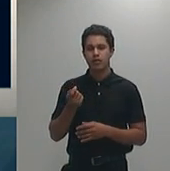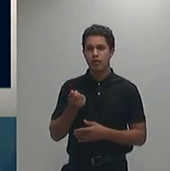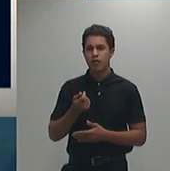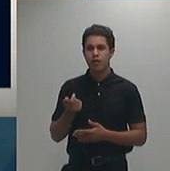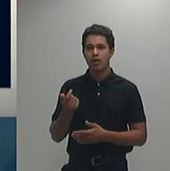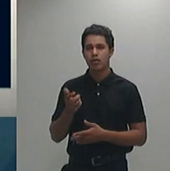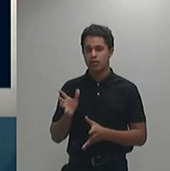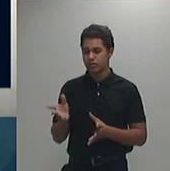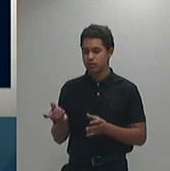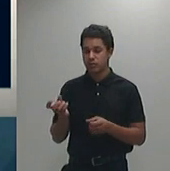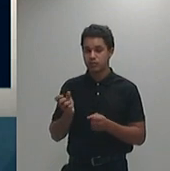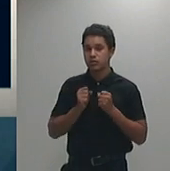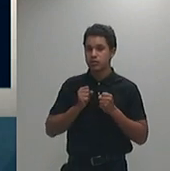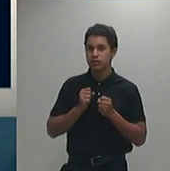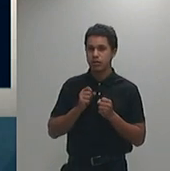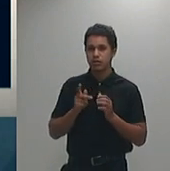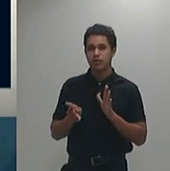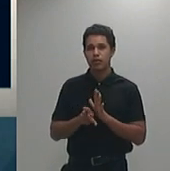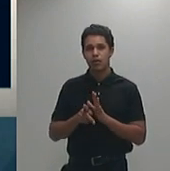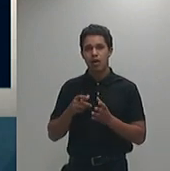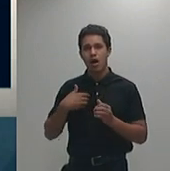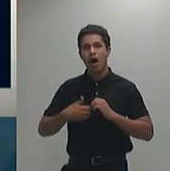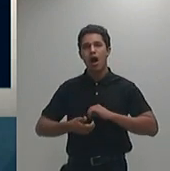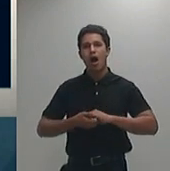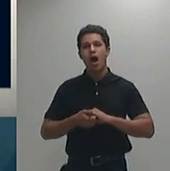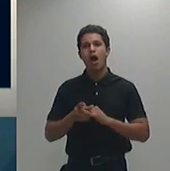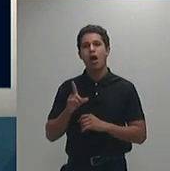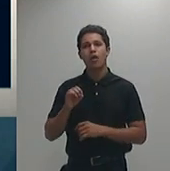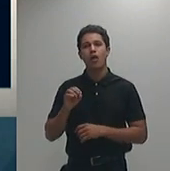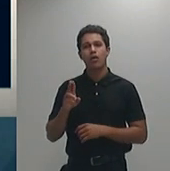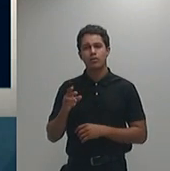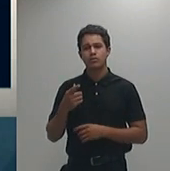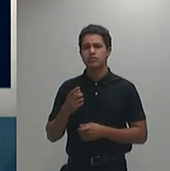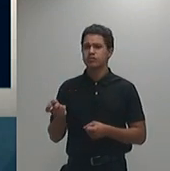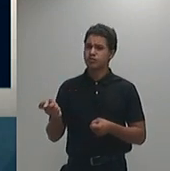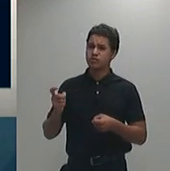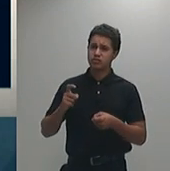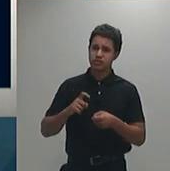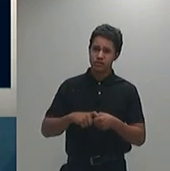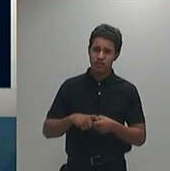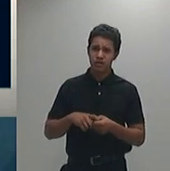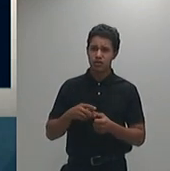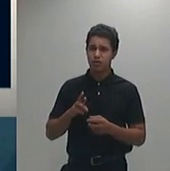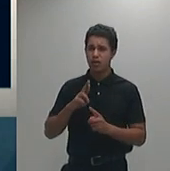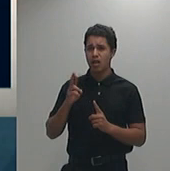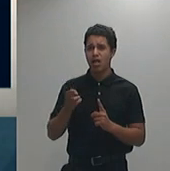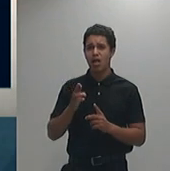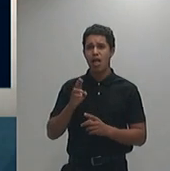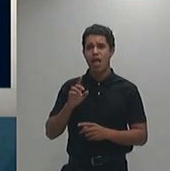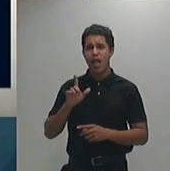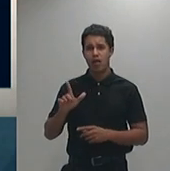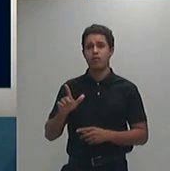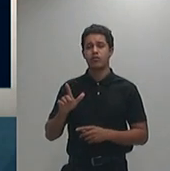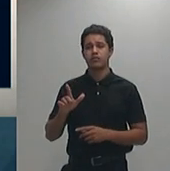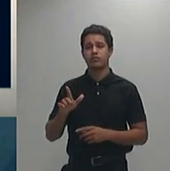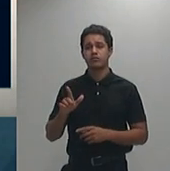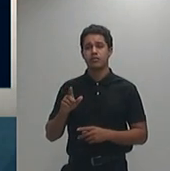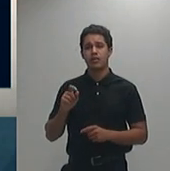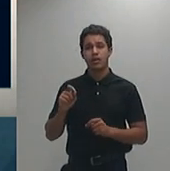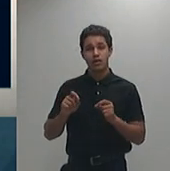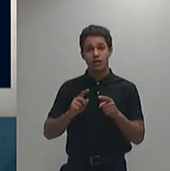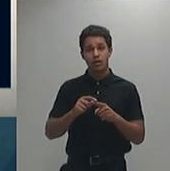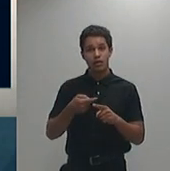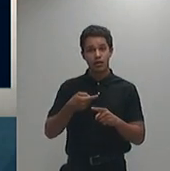estabelecidos pelo acórdão rescindendo ou pelo réu da ação rescisória e após